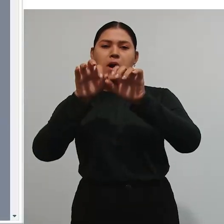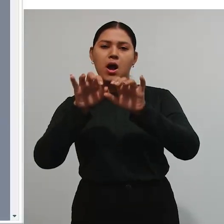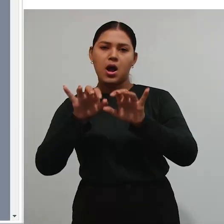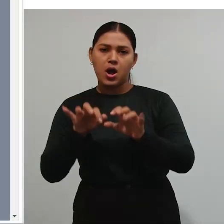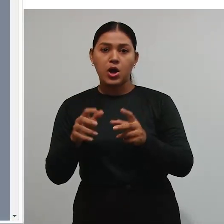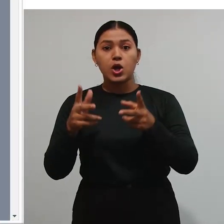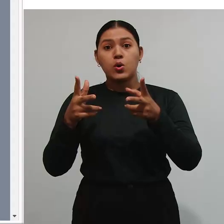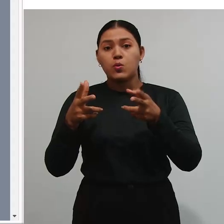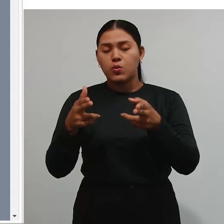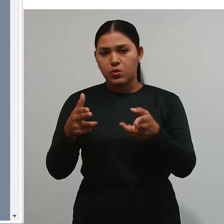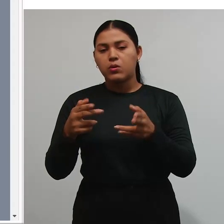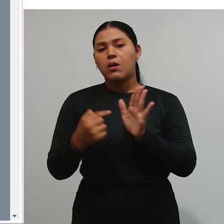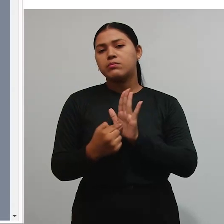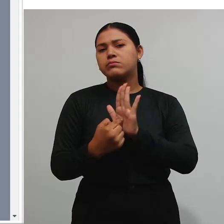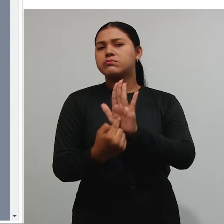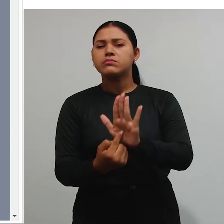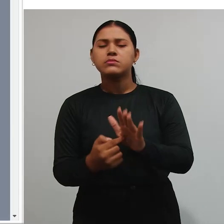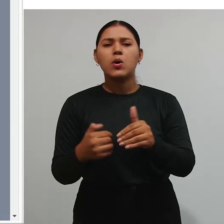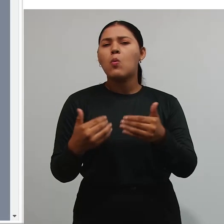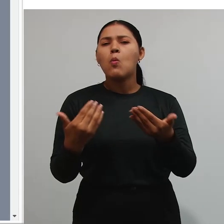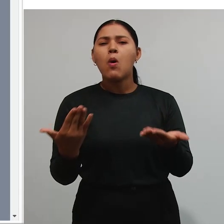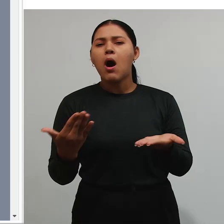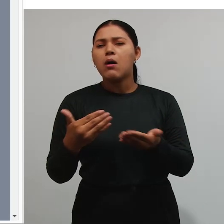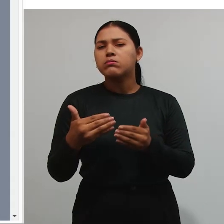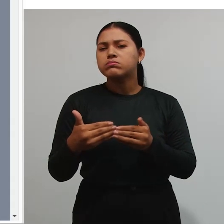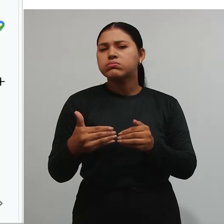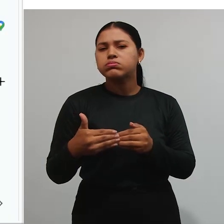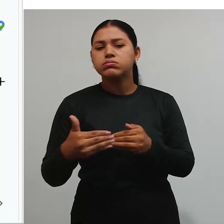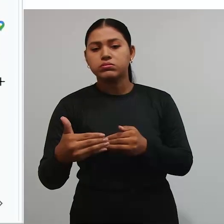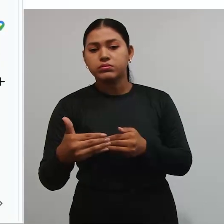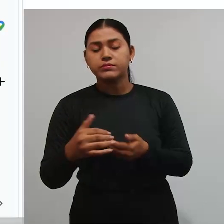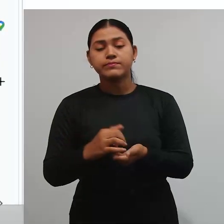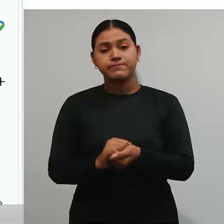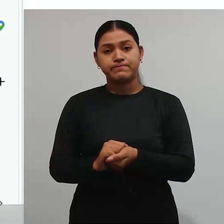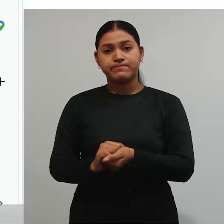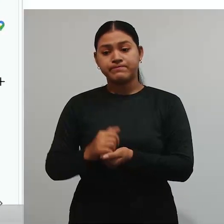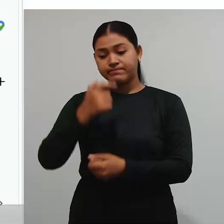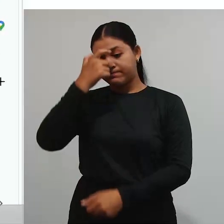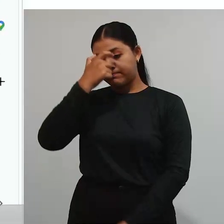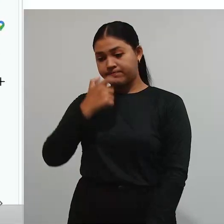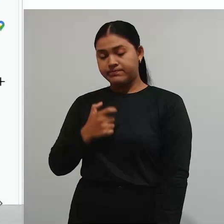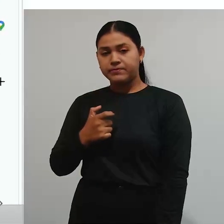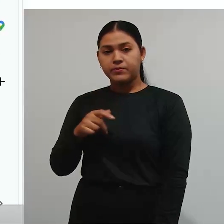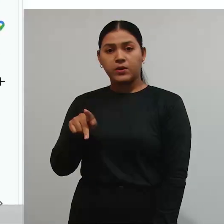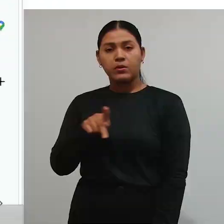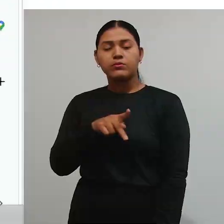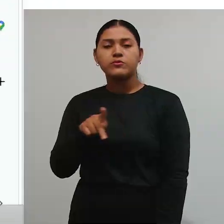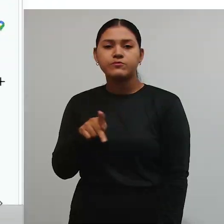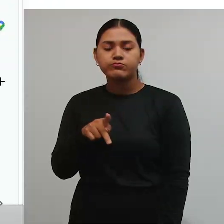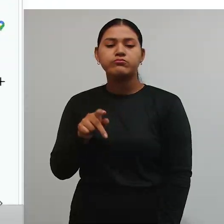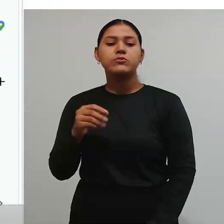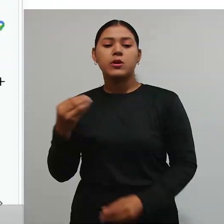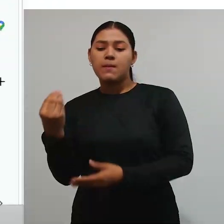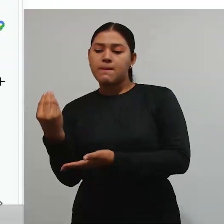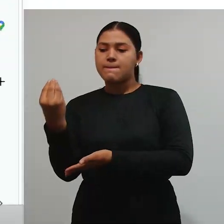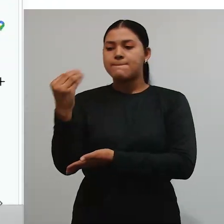Qual que é a continuidade? Assim, ser professor. Então, continua a reflexão.